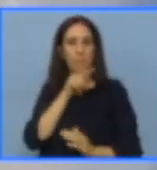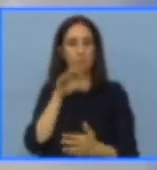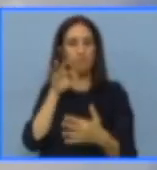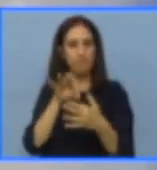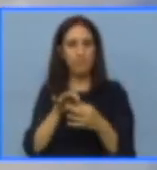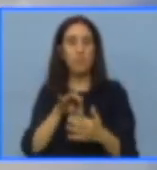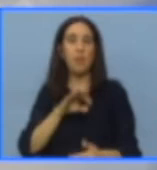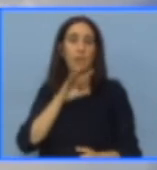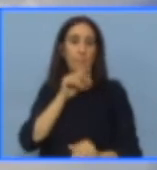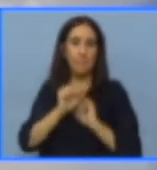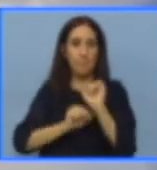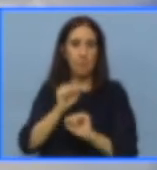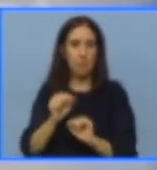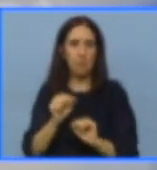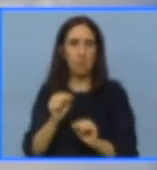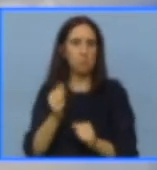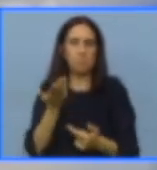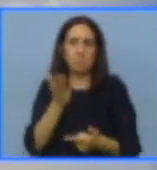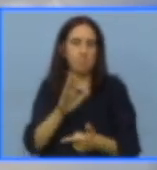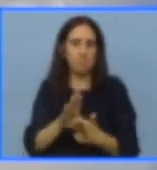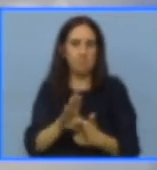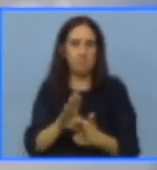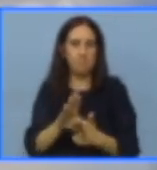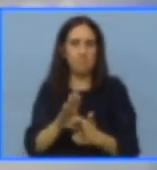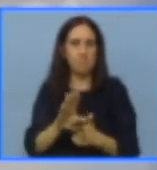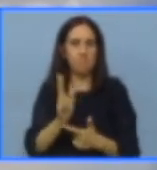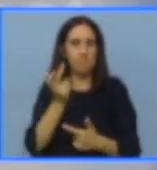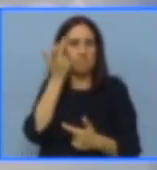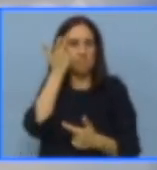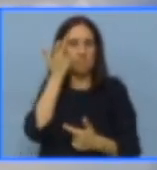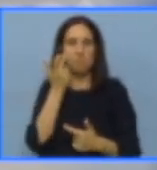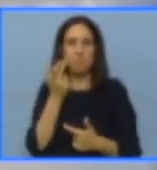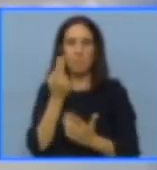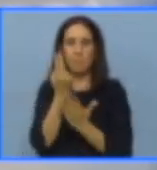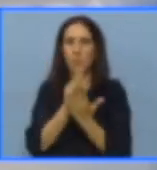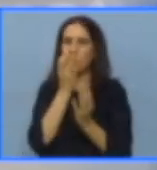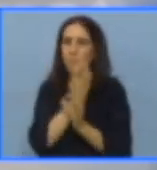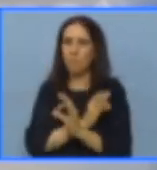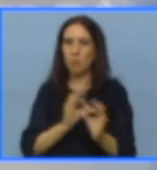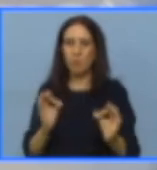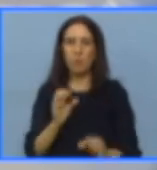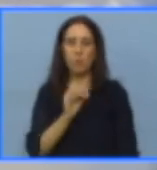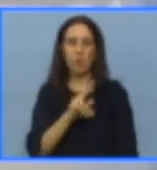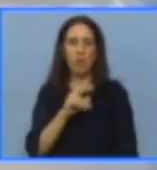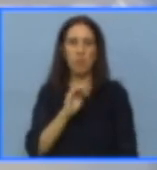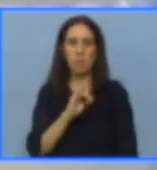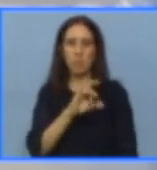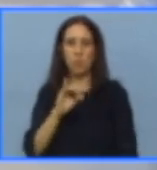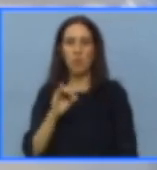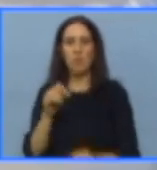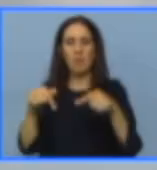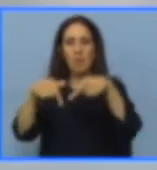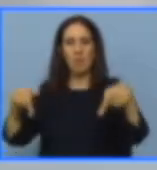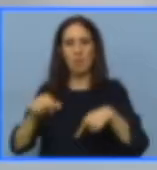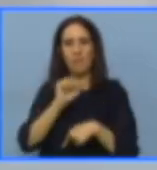à maternidade. Estou a pensar, por exemplo, na maravilhosa pintura de Orazio Gentileschi, da Galeria Corsini,